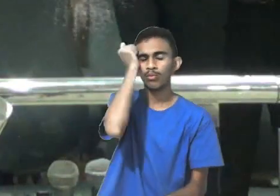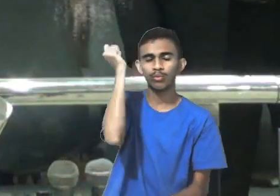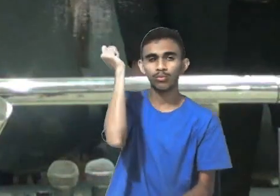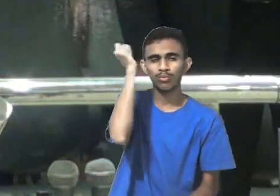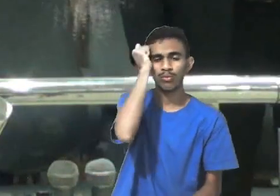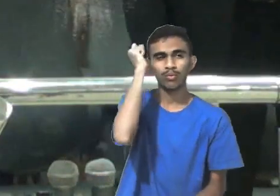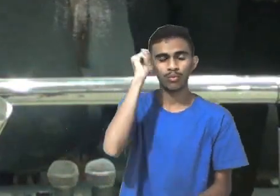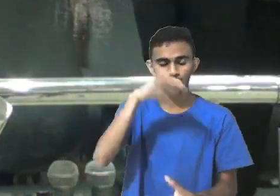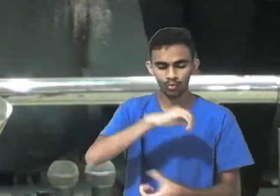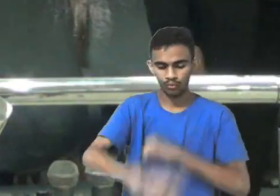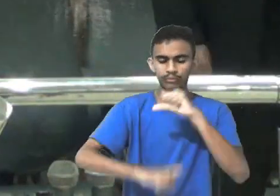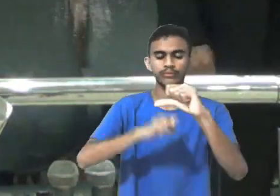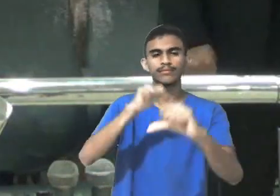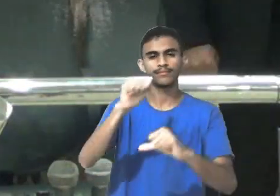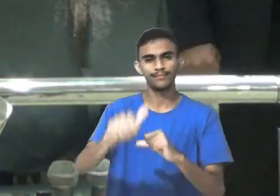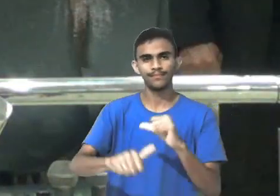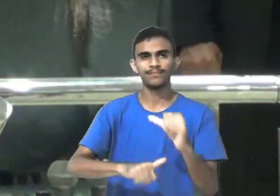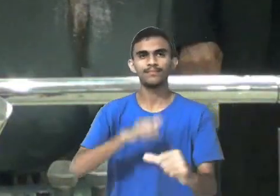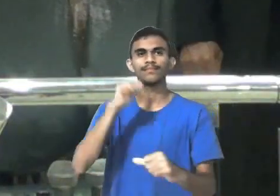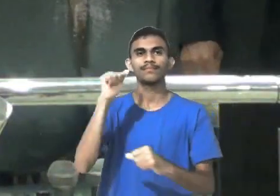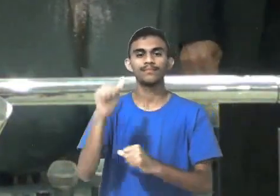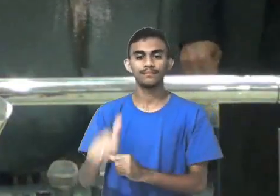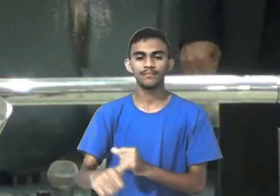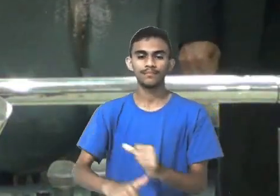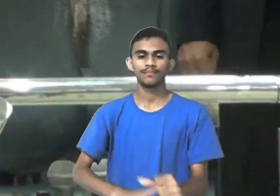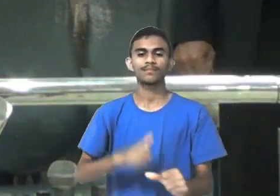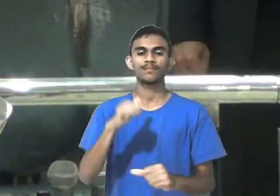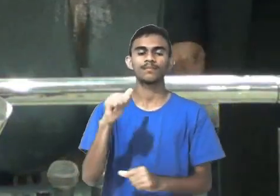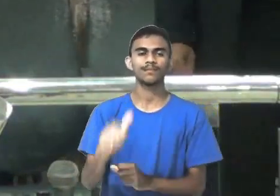o culpado